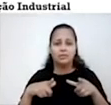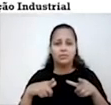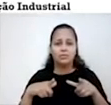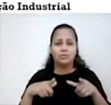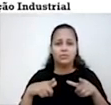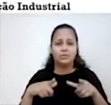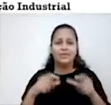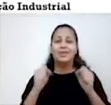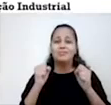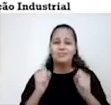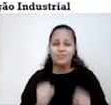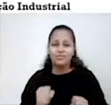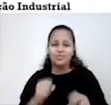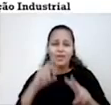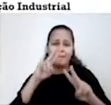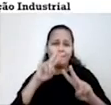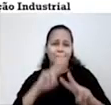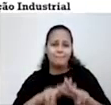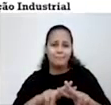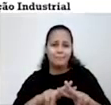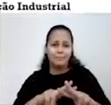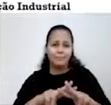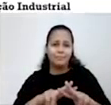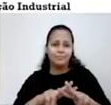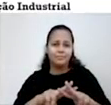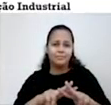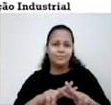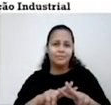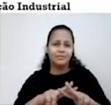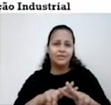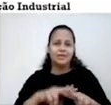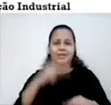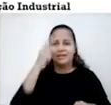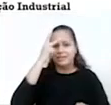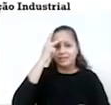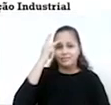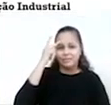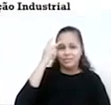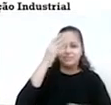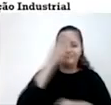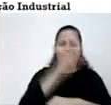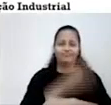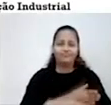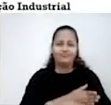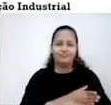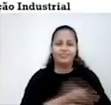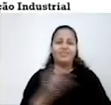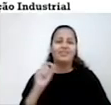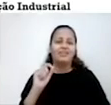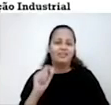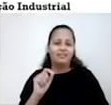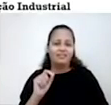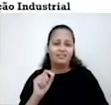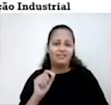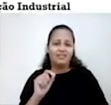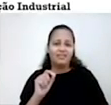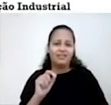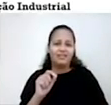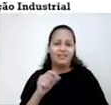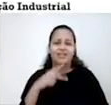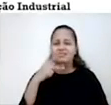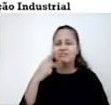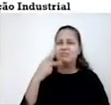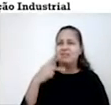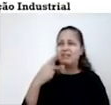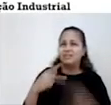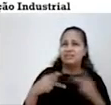lei, que permitia a prisão de pessoas que fossem consideradas agitadoras ou baderneiras. Então, quem reclamasse era